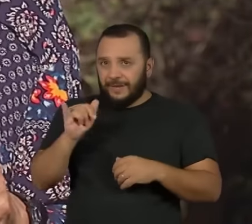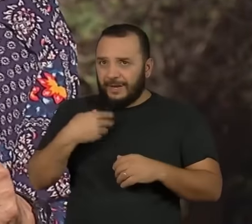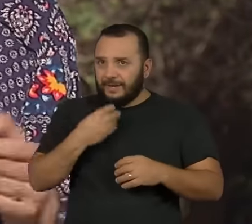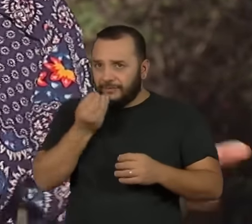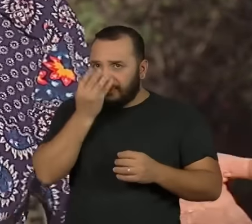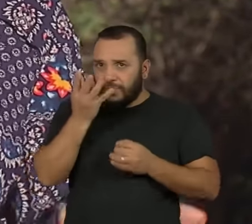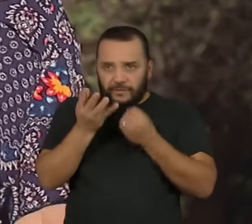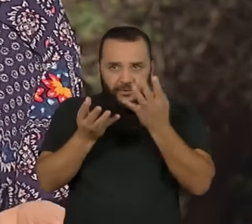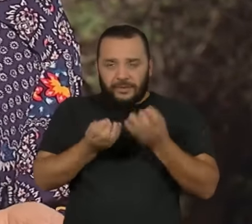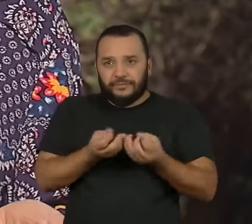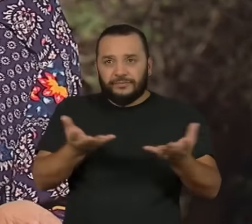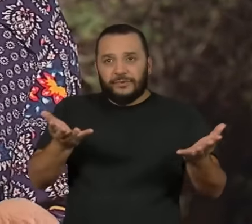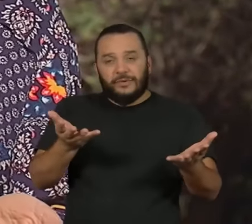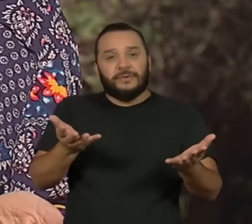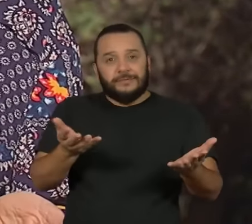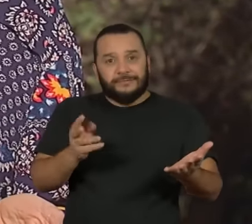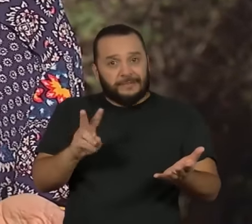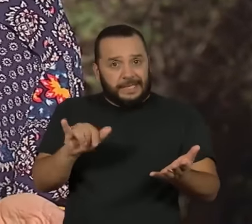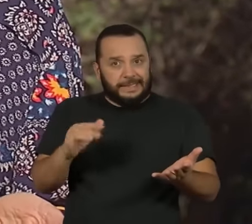ou na primavera.